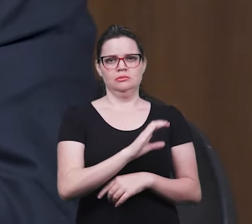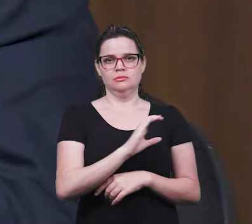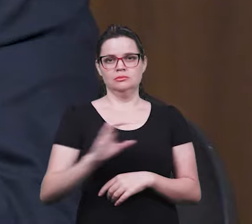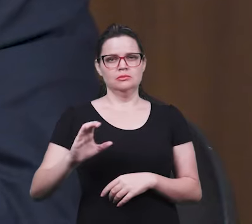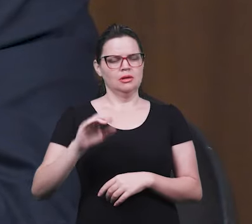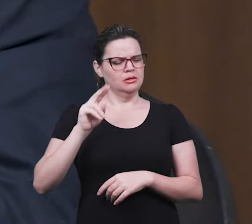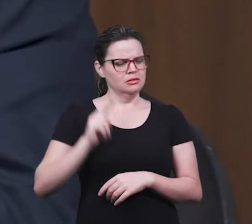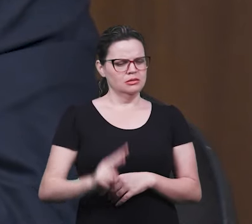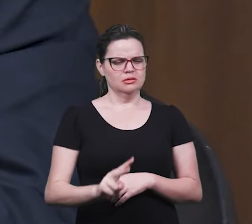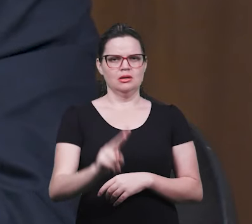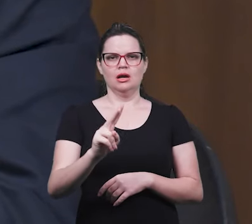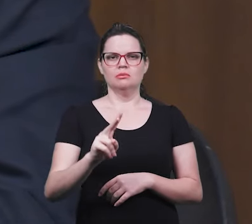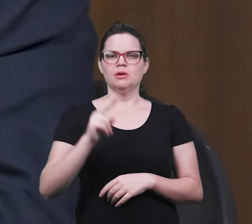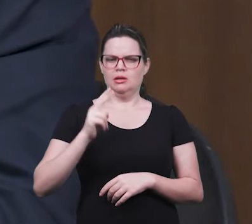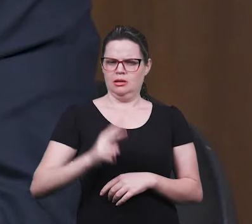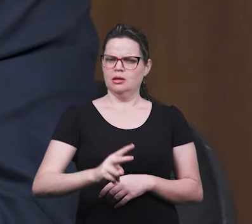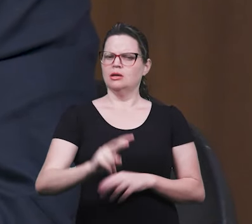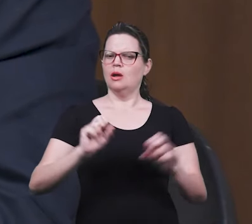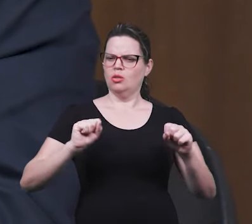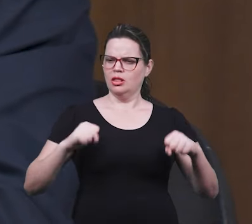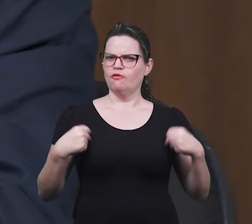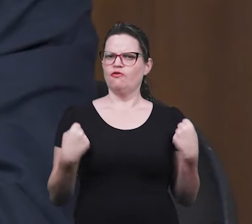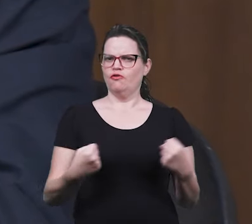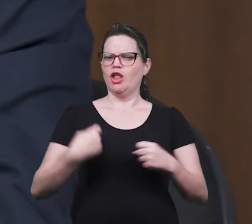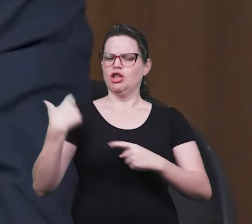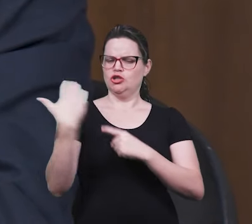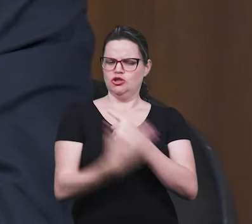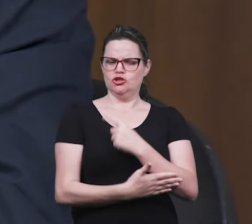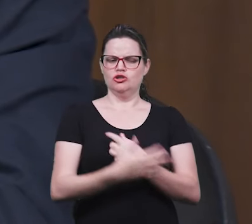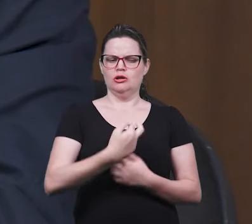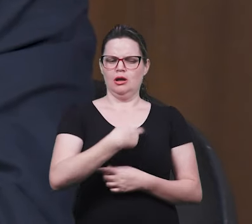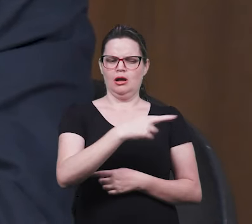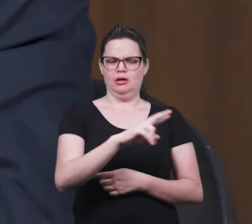foi um profundo defensor da religião que eu praticava.